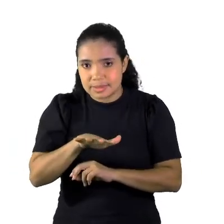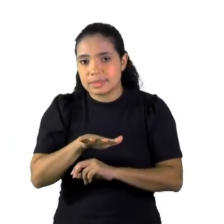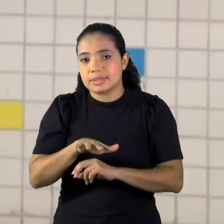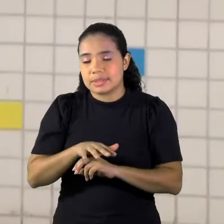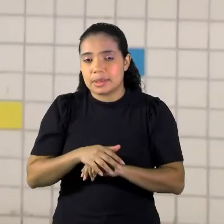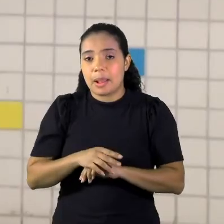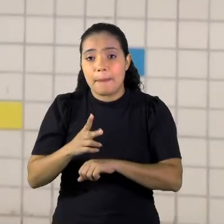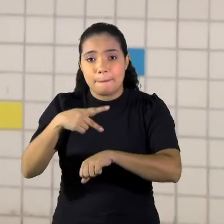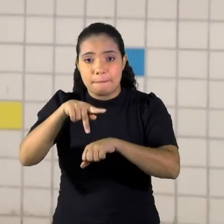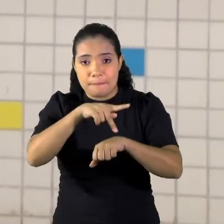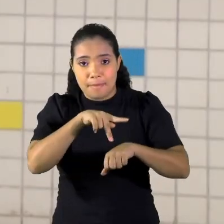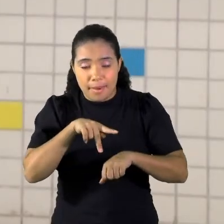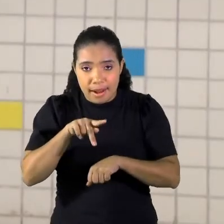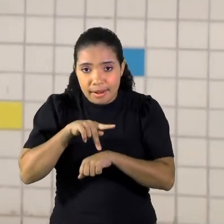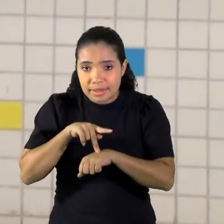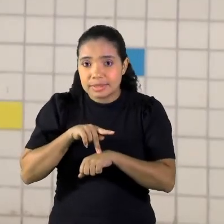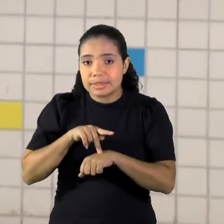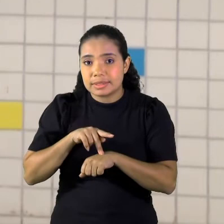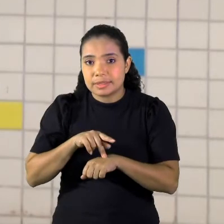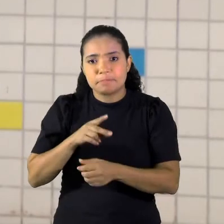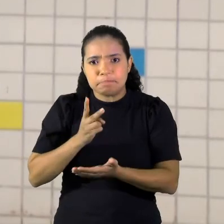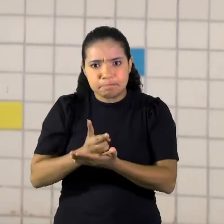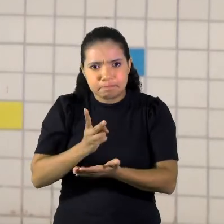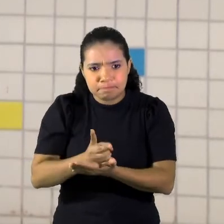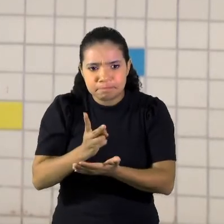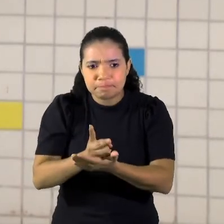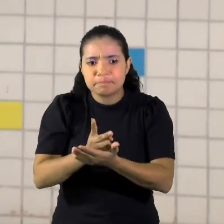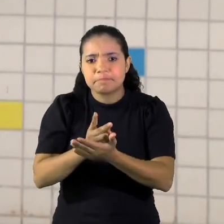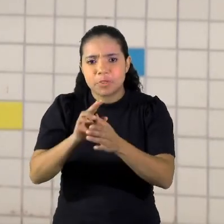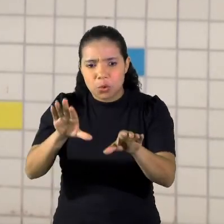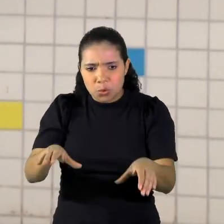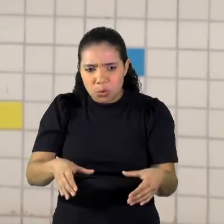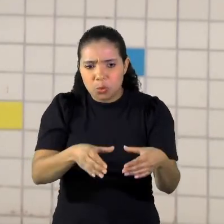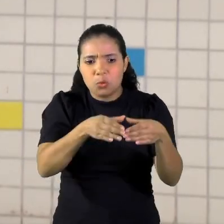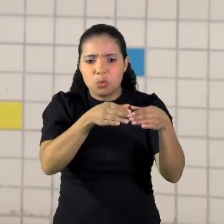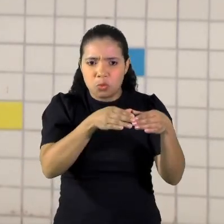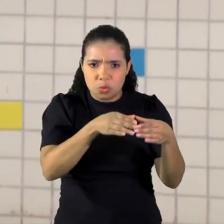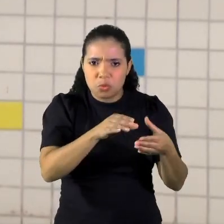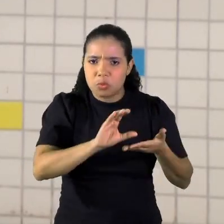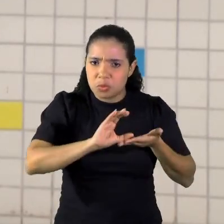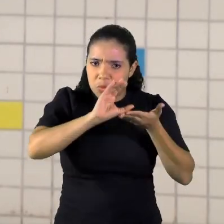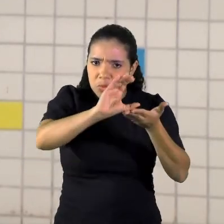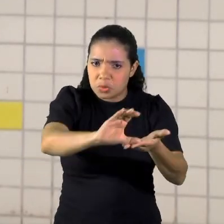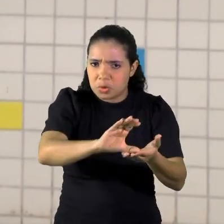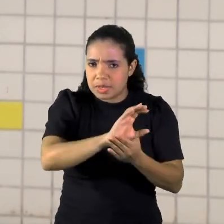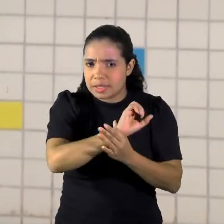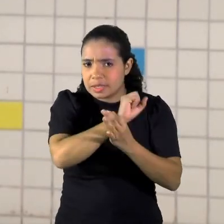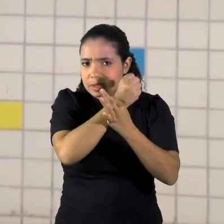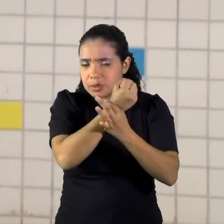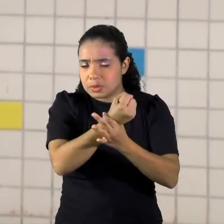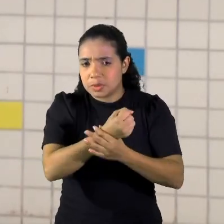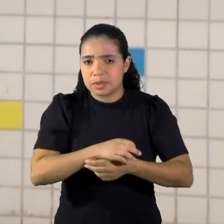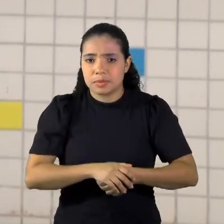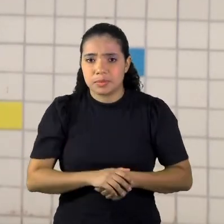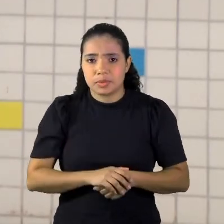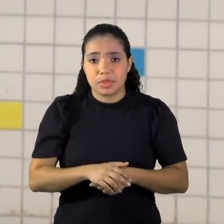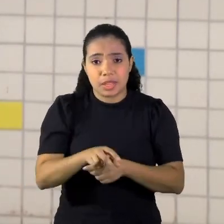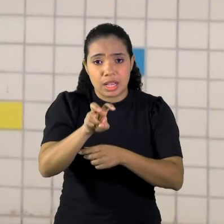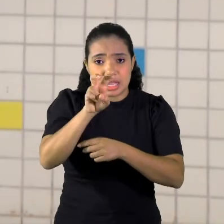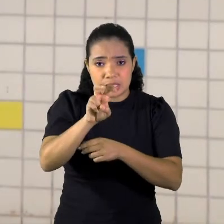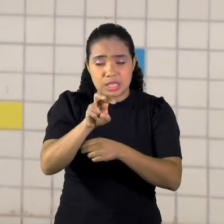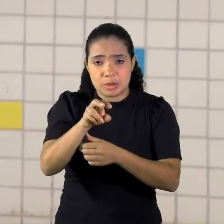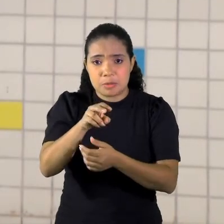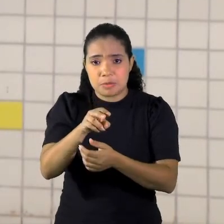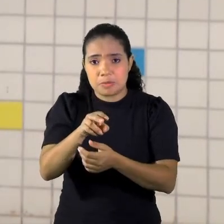15 países fazem parte permanente do chamado Conselho de Segurança. Desses 15, 5 são